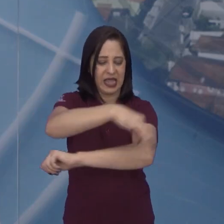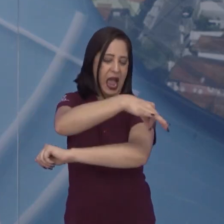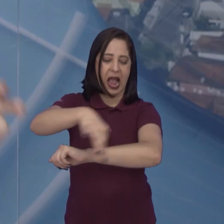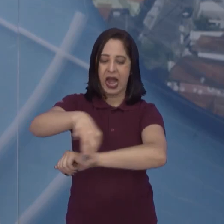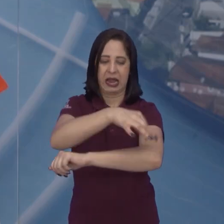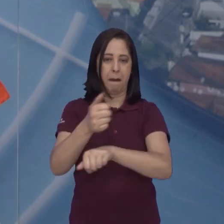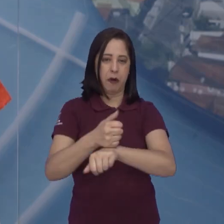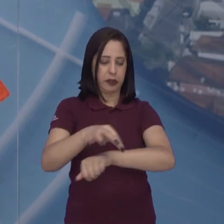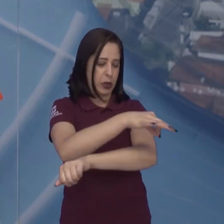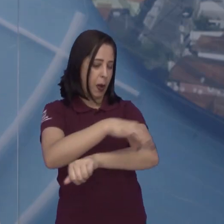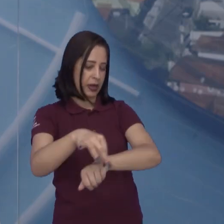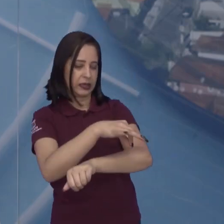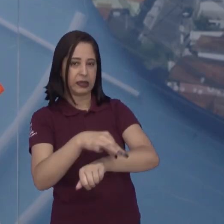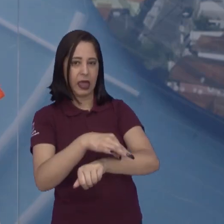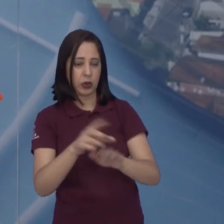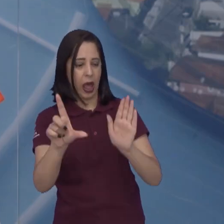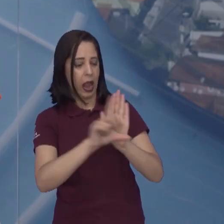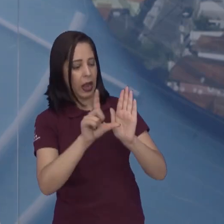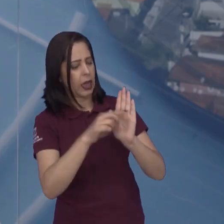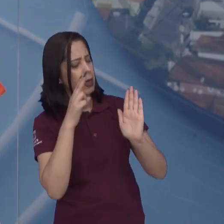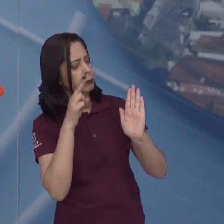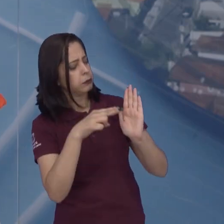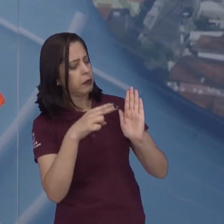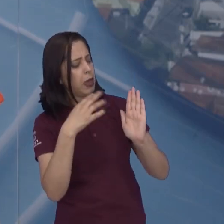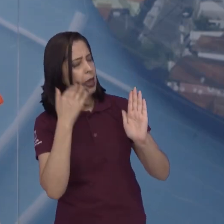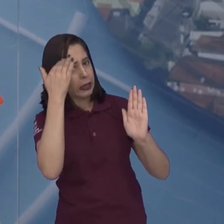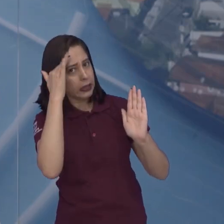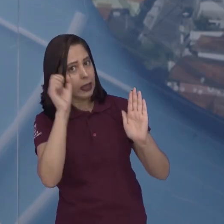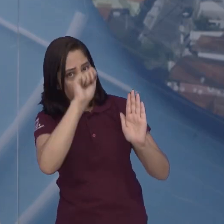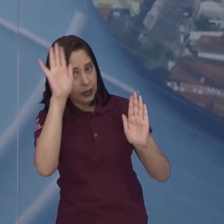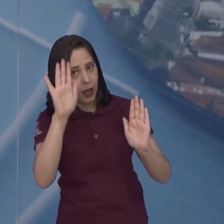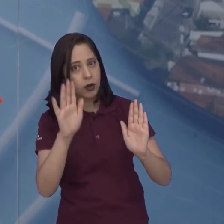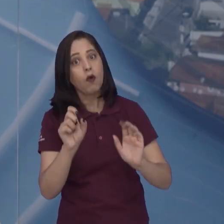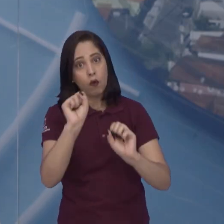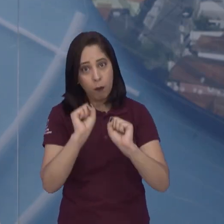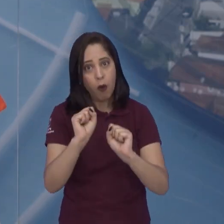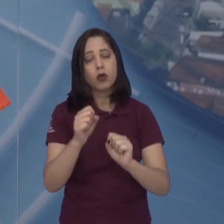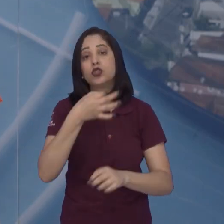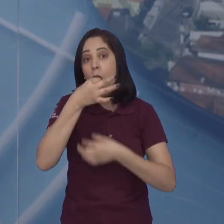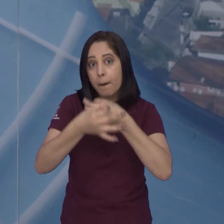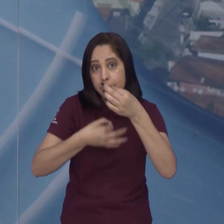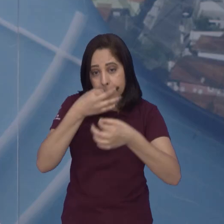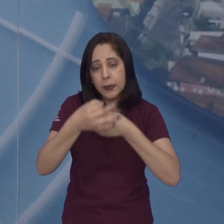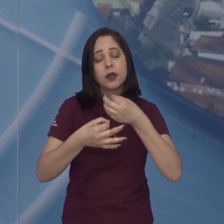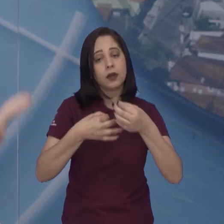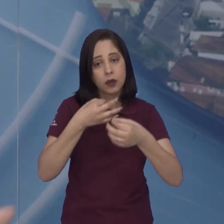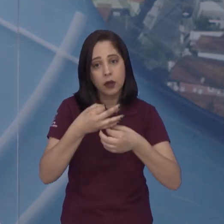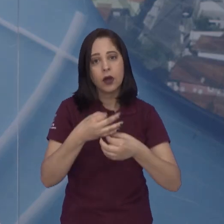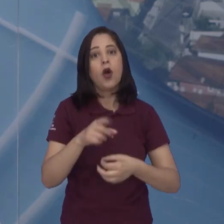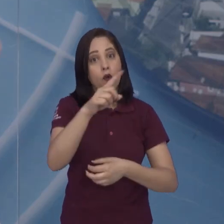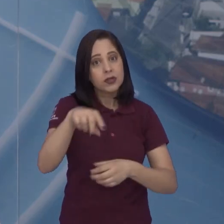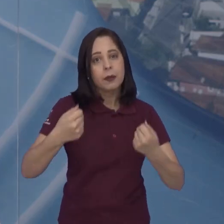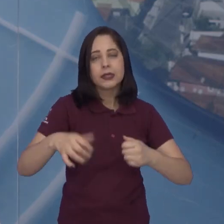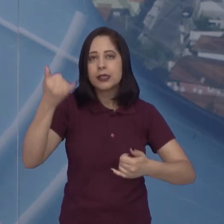urbanista, só trabalhar na área para você estar por dentro. É interessante, né, você opinar, a gente sabe que pode ser feito isso. Então, se